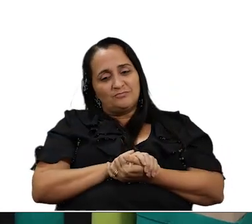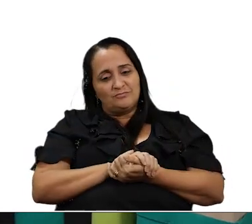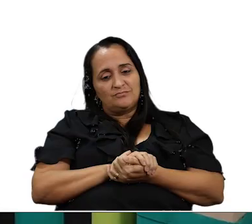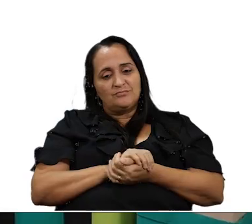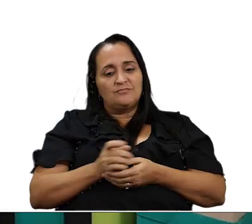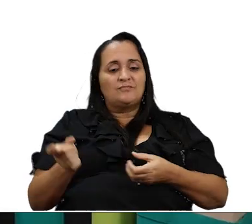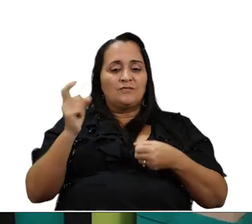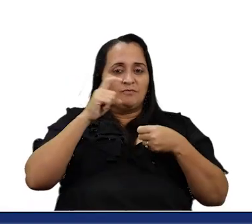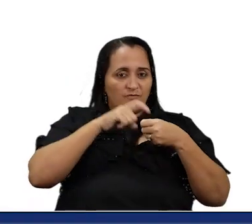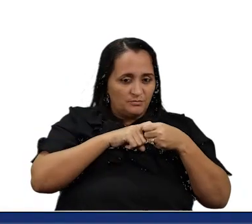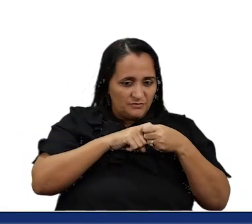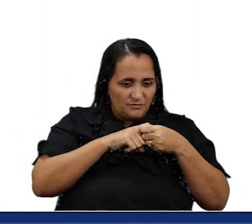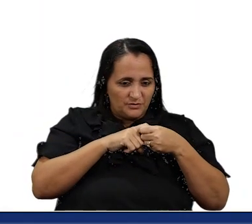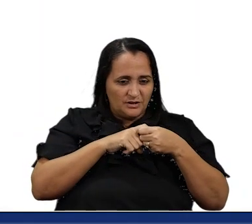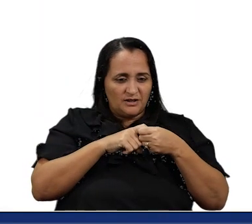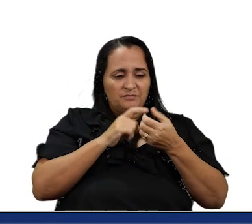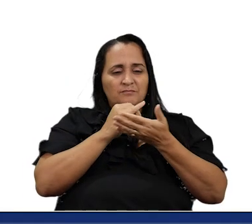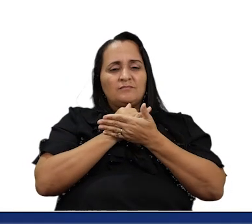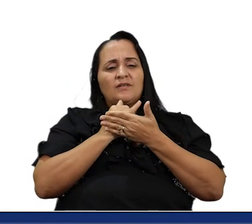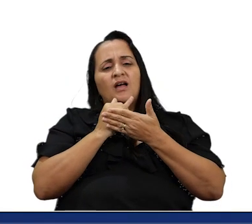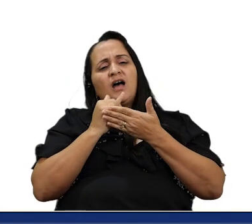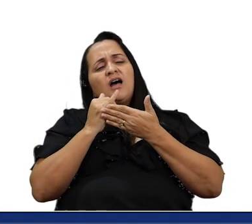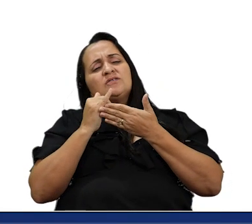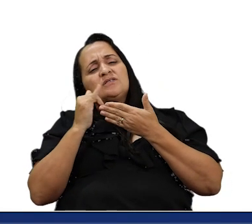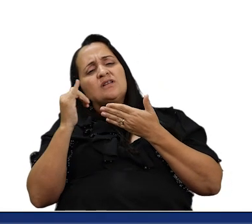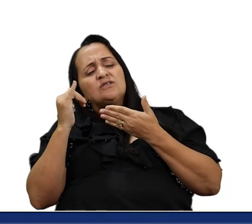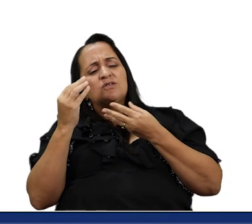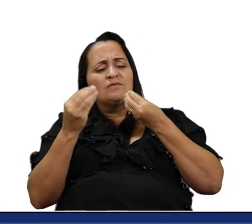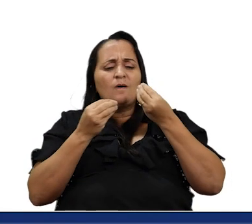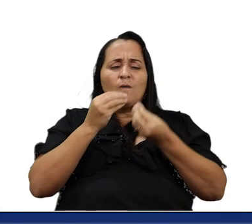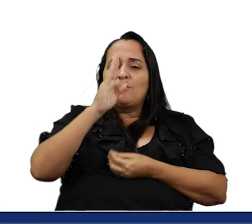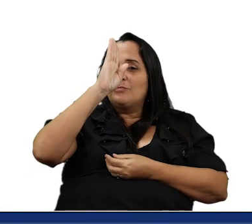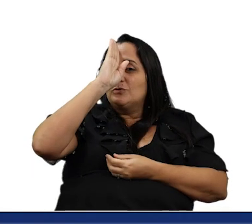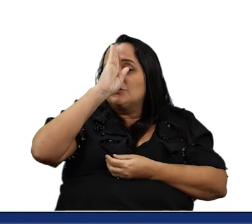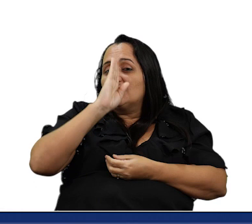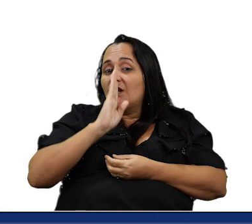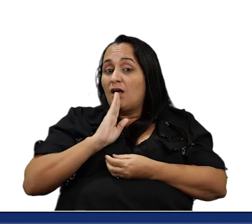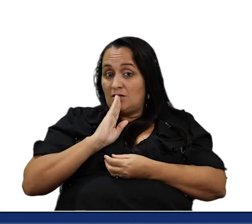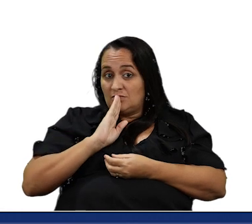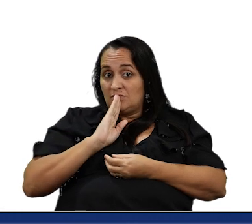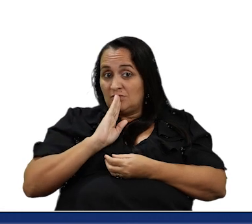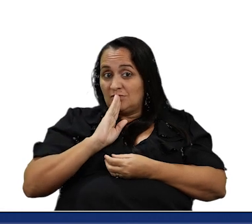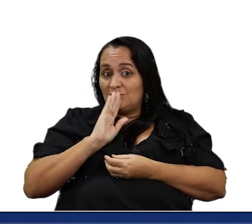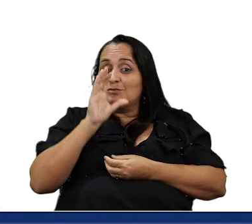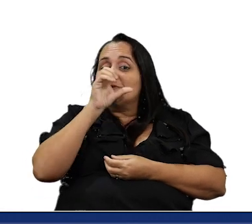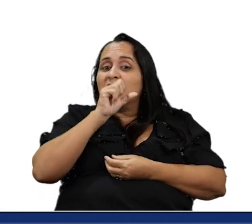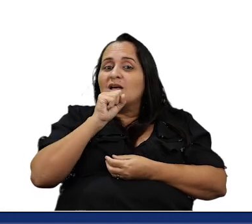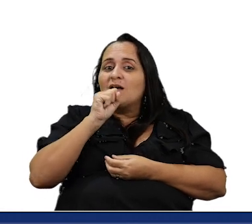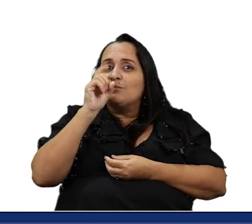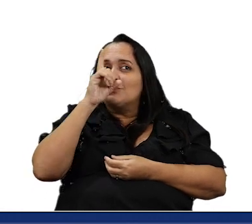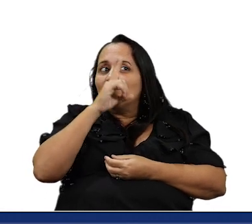aqui. A iniciativa da gratuidade do espaço no próximo fim de